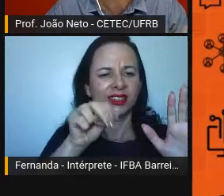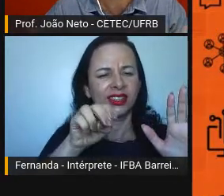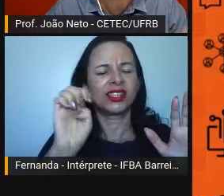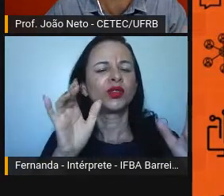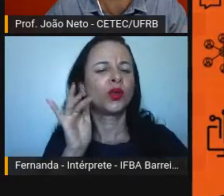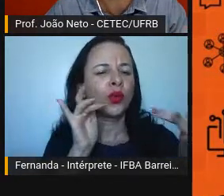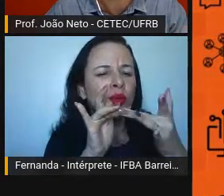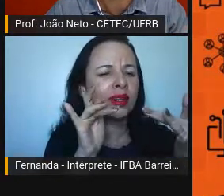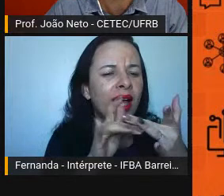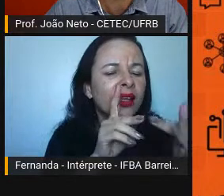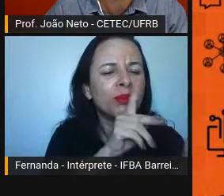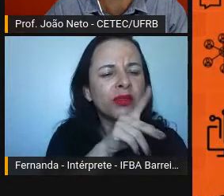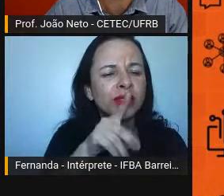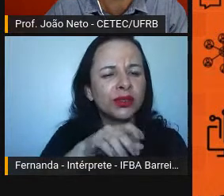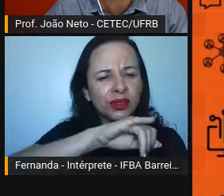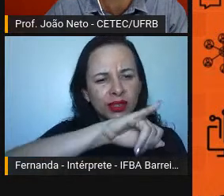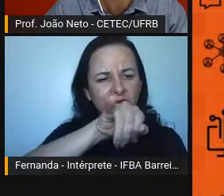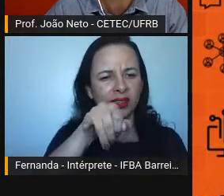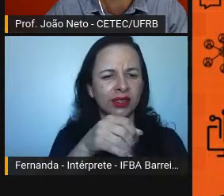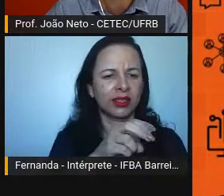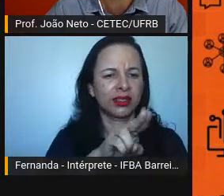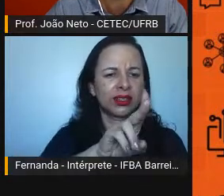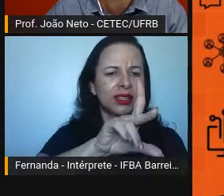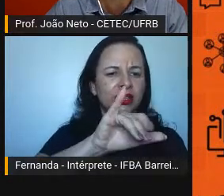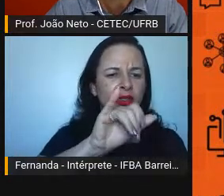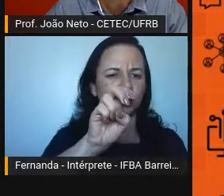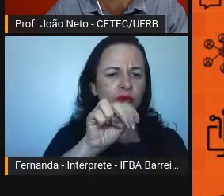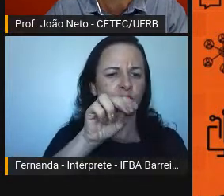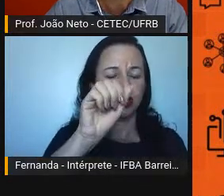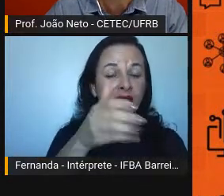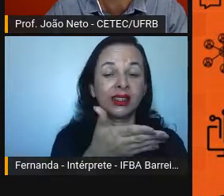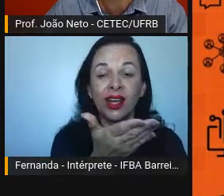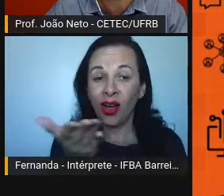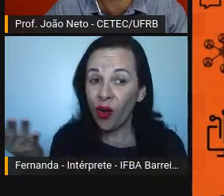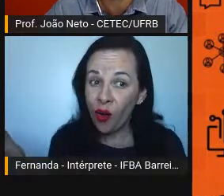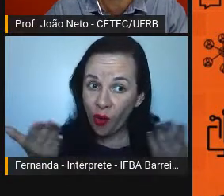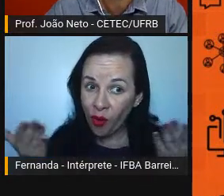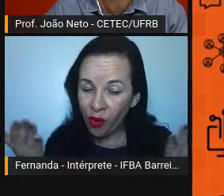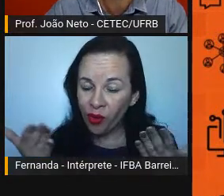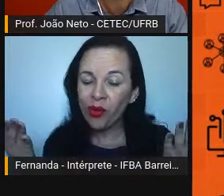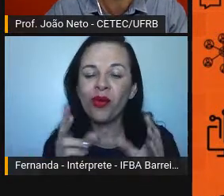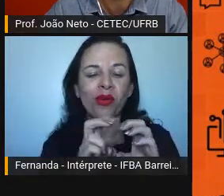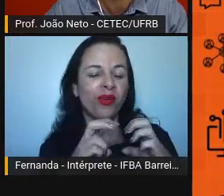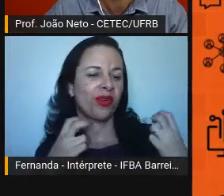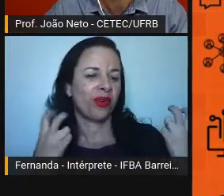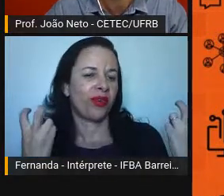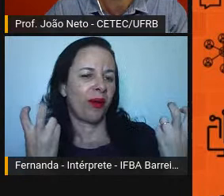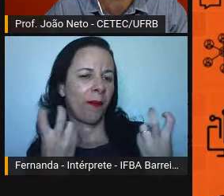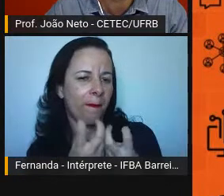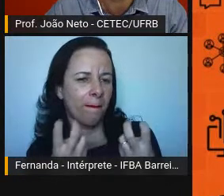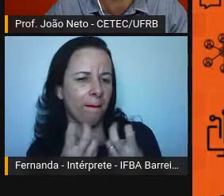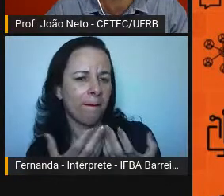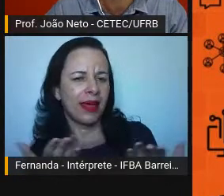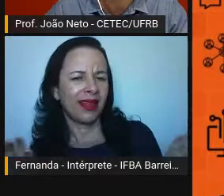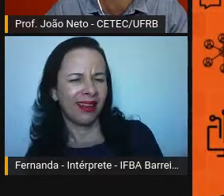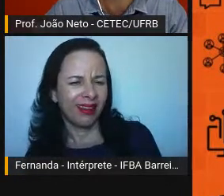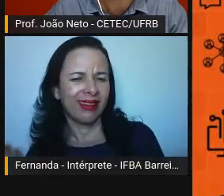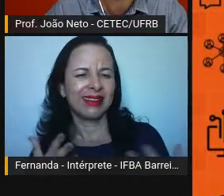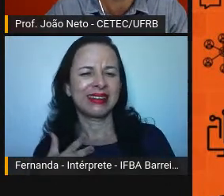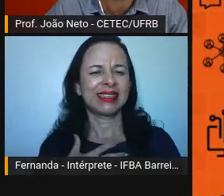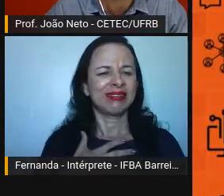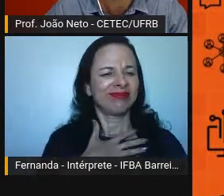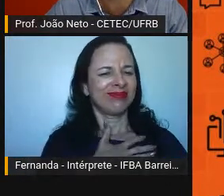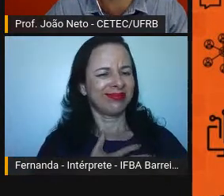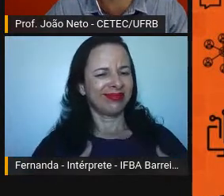o contato que eu tive também com essa mesa então a gente percebe que é um ambiente muito muito agradável